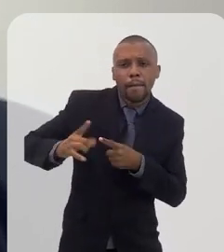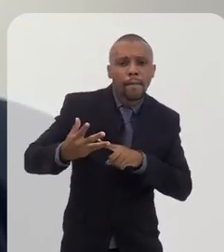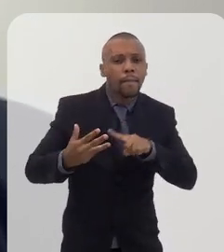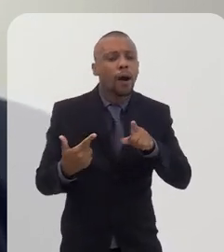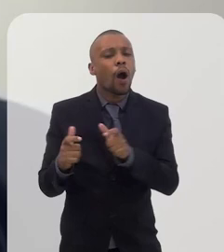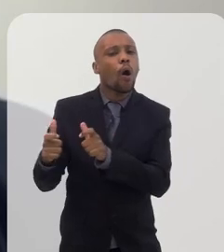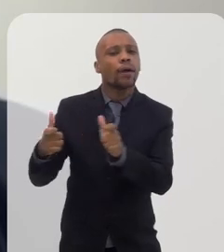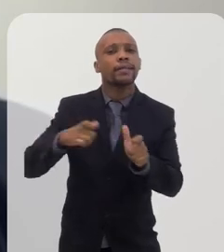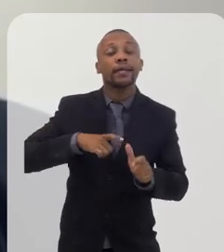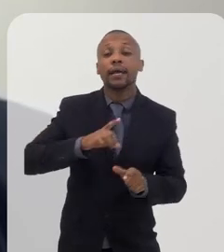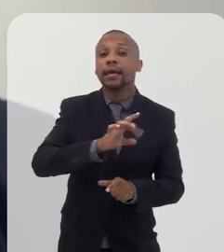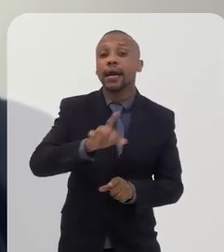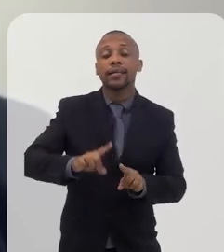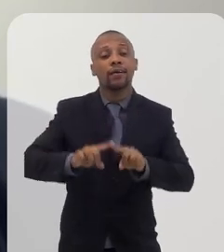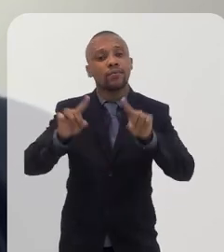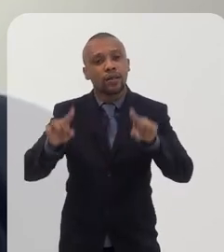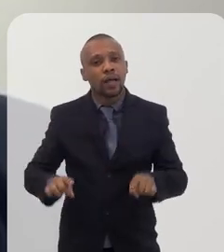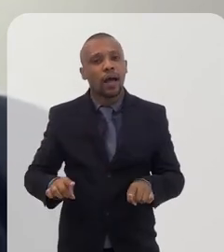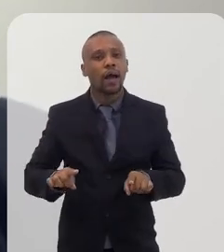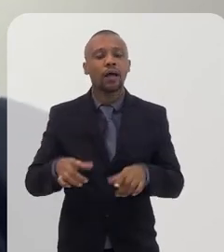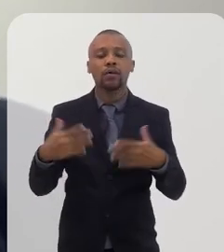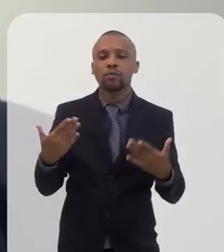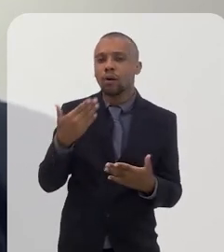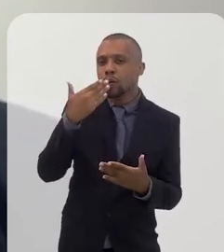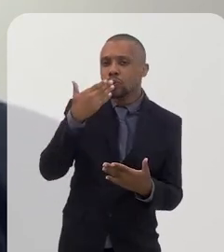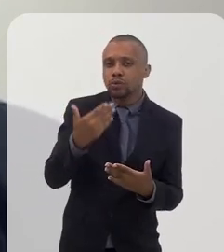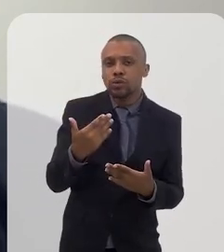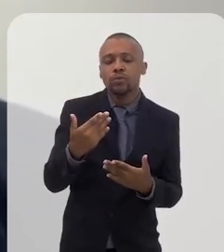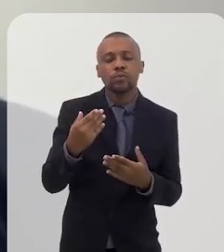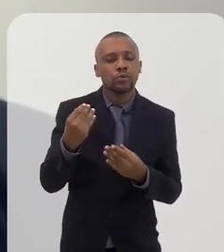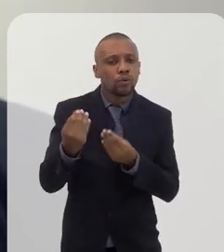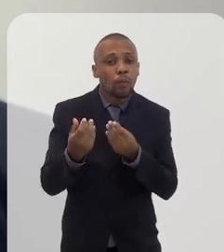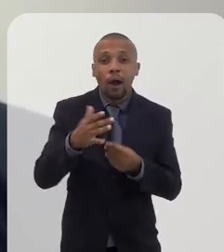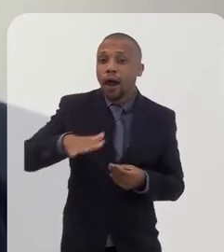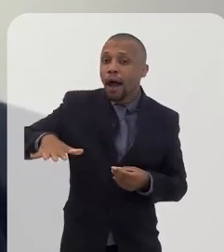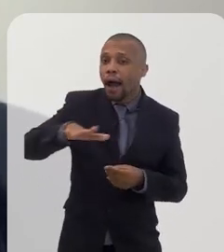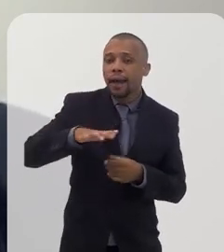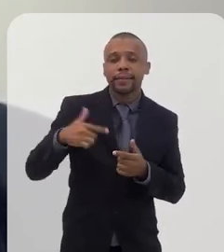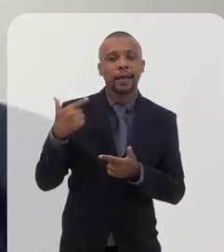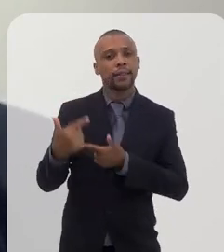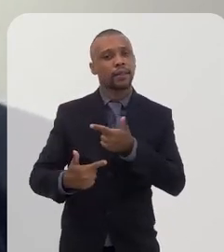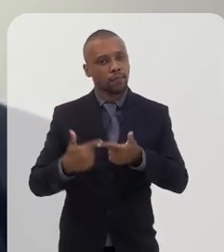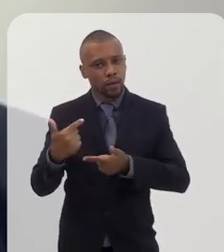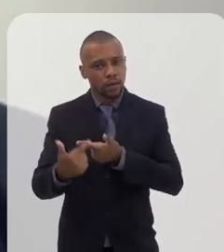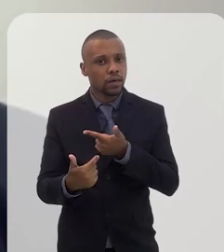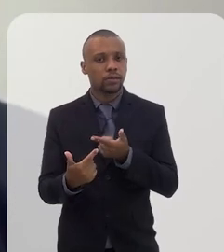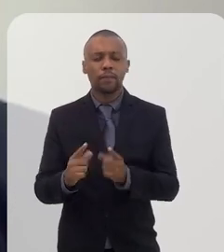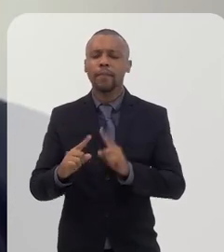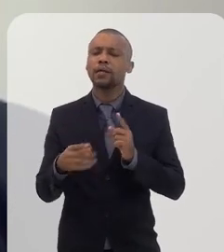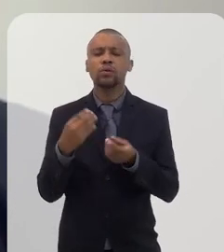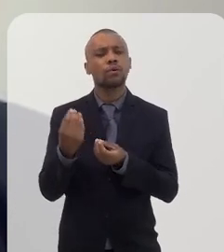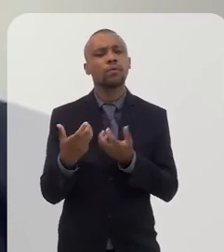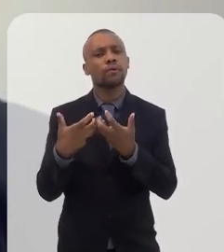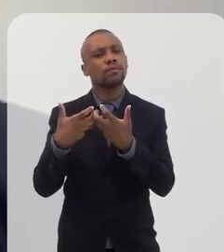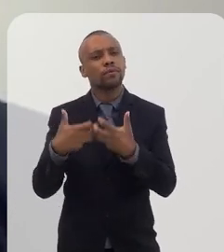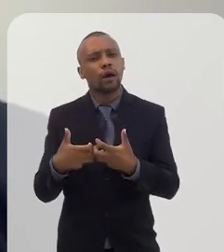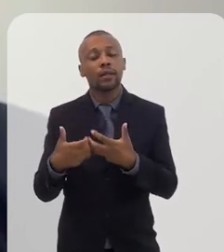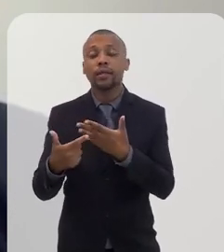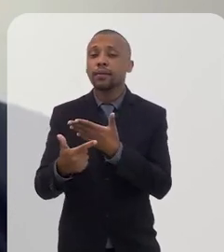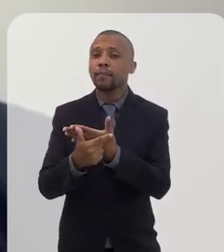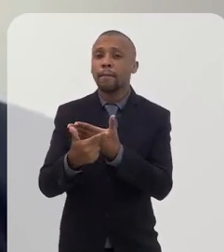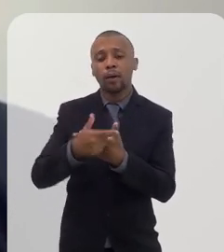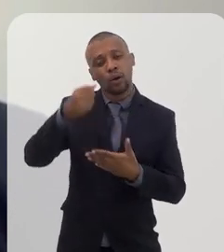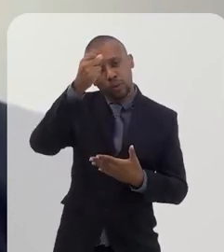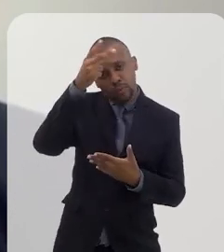está cada agente recenseador e que tipo de que área que ele está alcançando ali. Mas como é que funciona esse papel